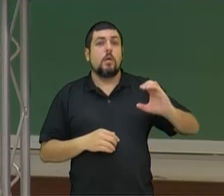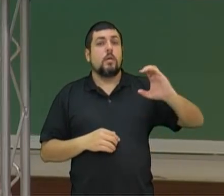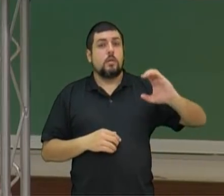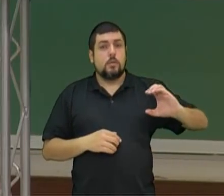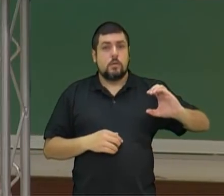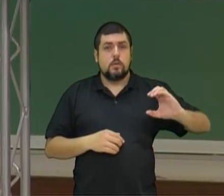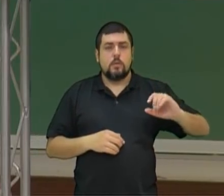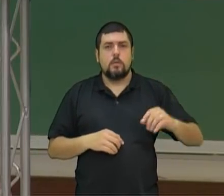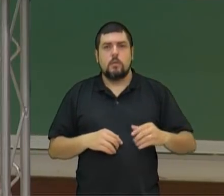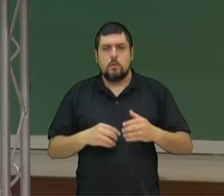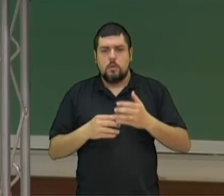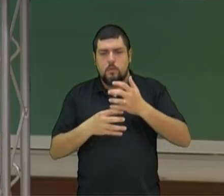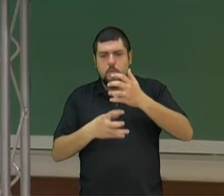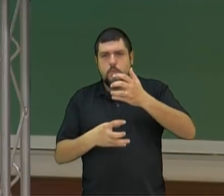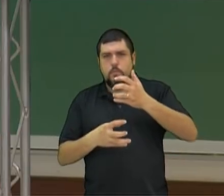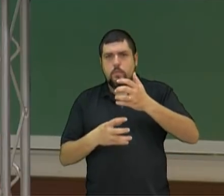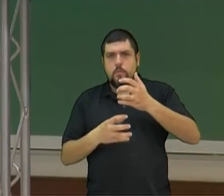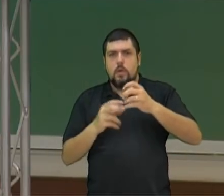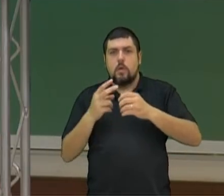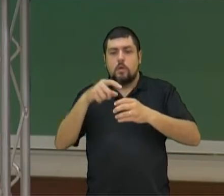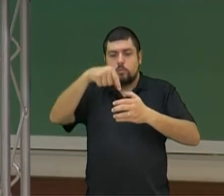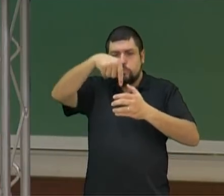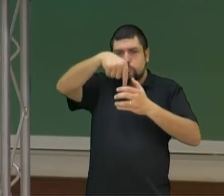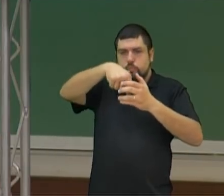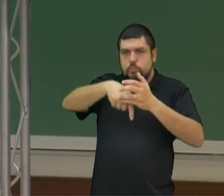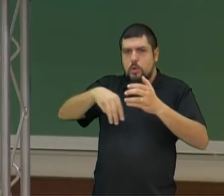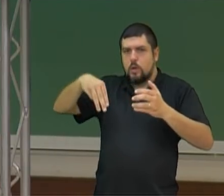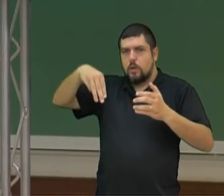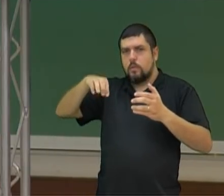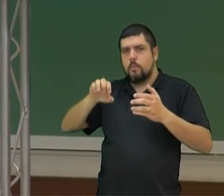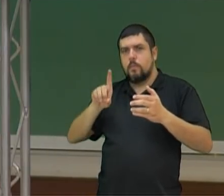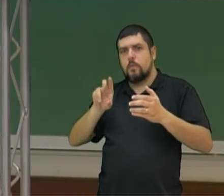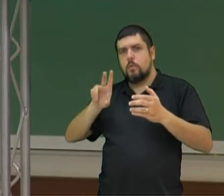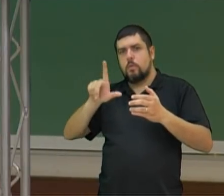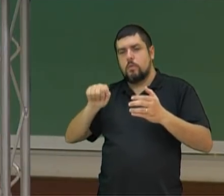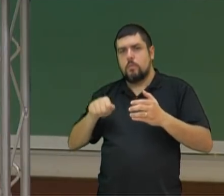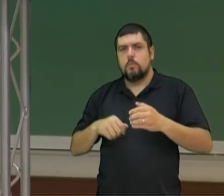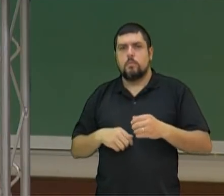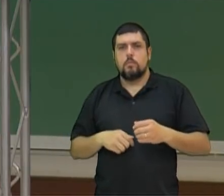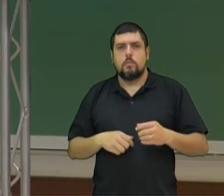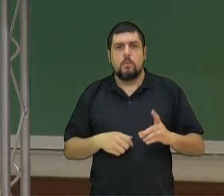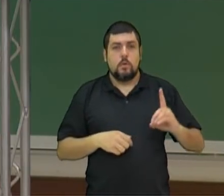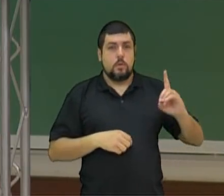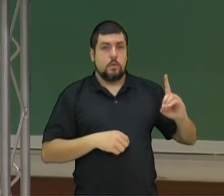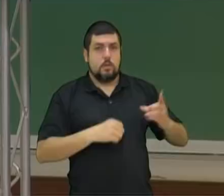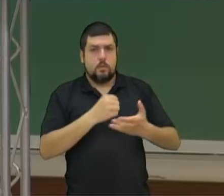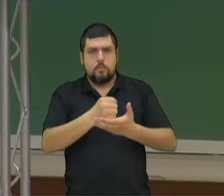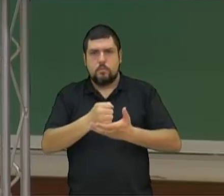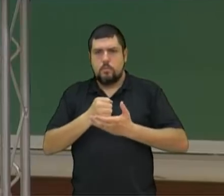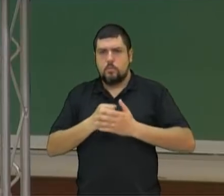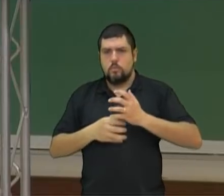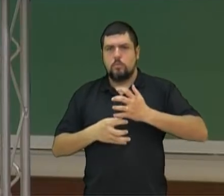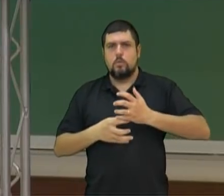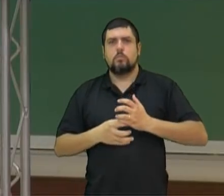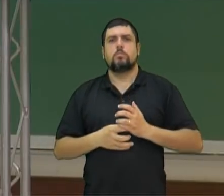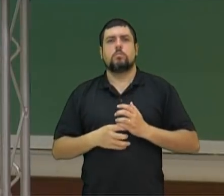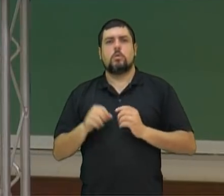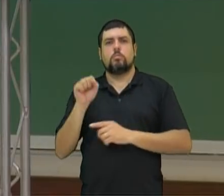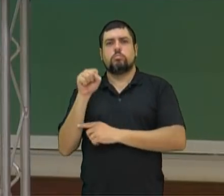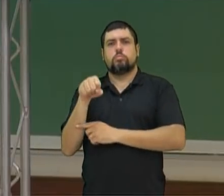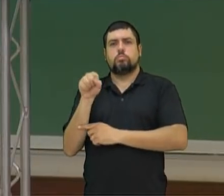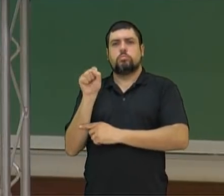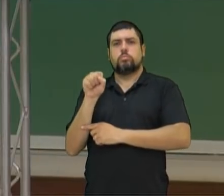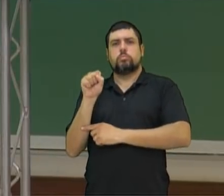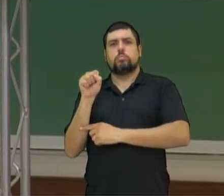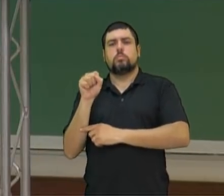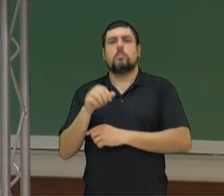Protege a medula espinhal? E D. Ajuda a manter a postura ereta do tronco. Olhem as